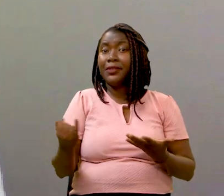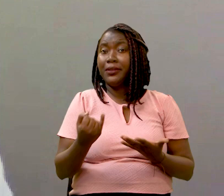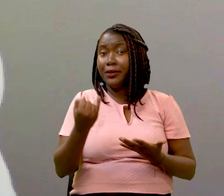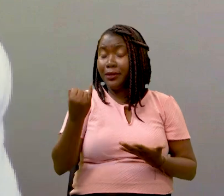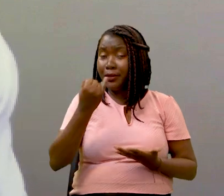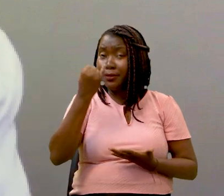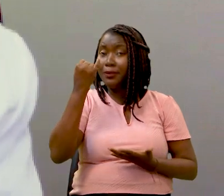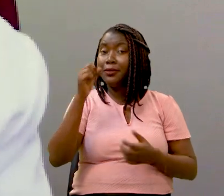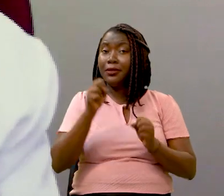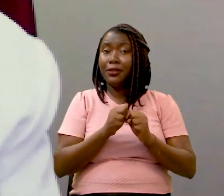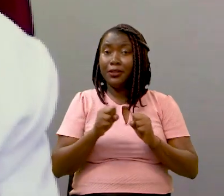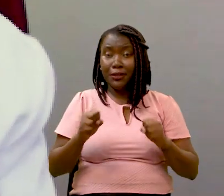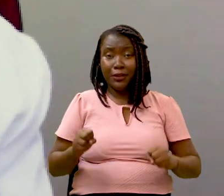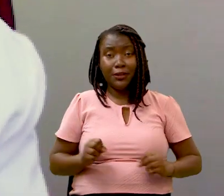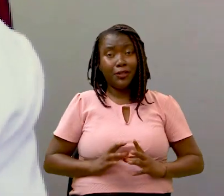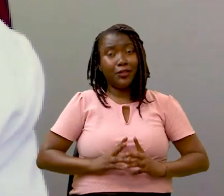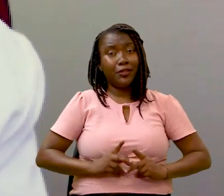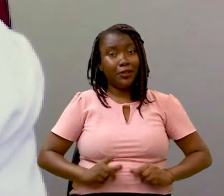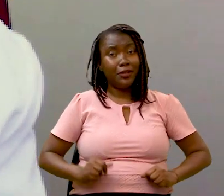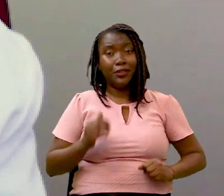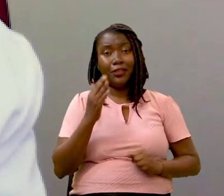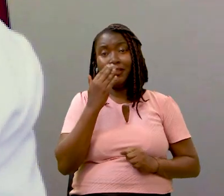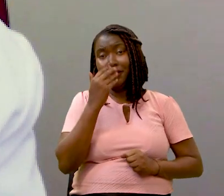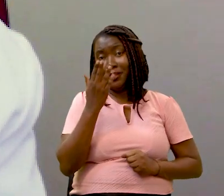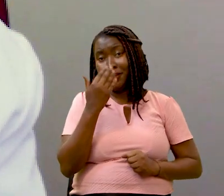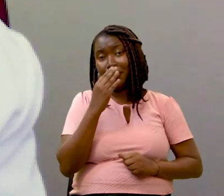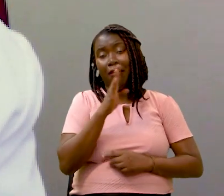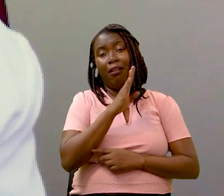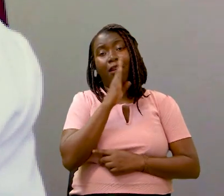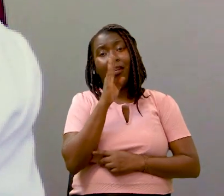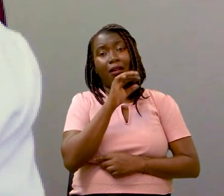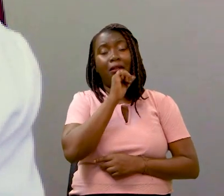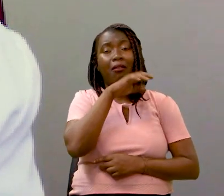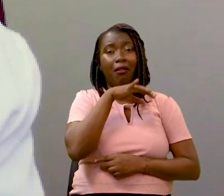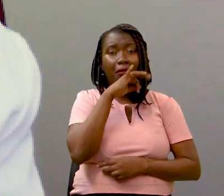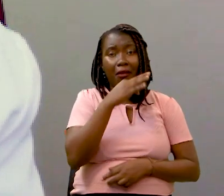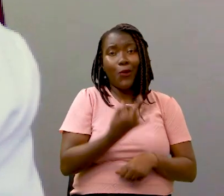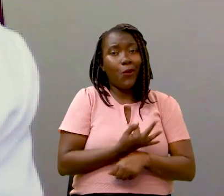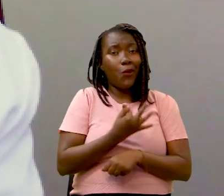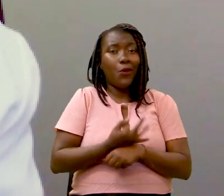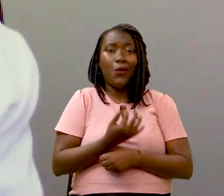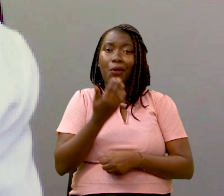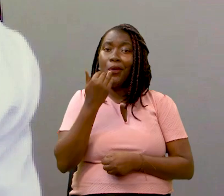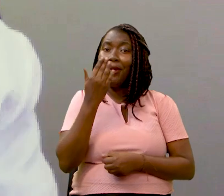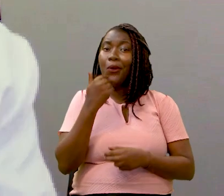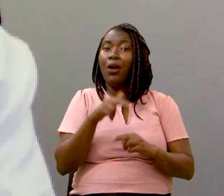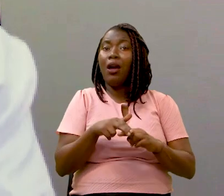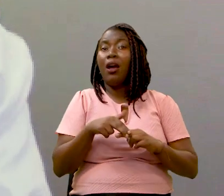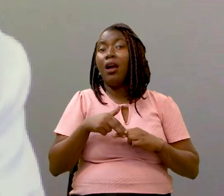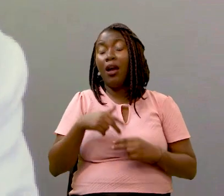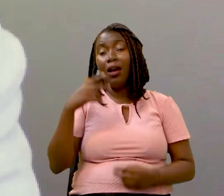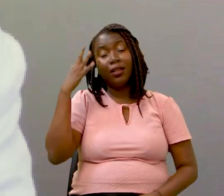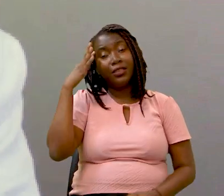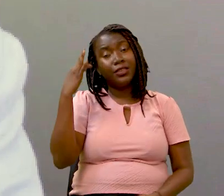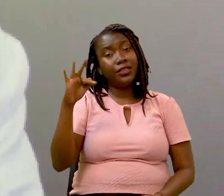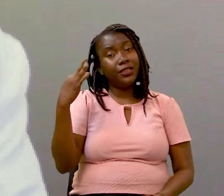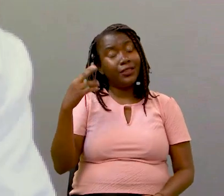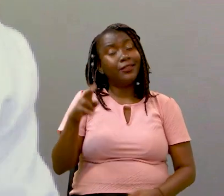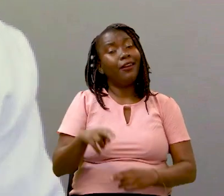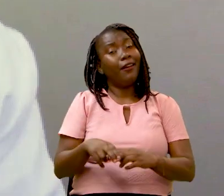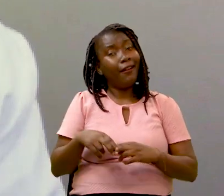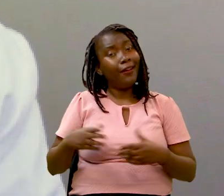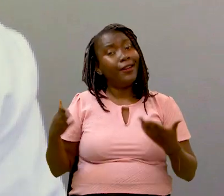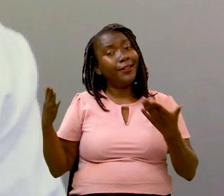muito importante, sintomas digestivos, náusea, vômito, intolerância alimentar e tal. Por quê? Porque a enxaqueca é